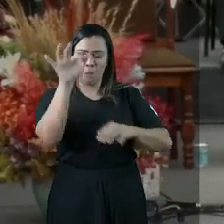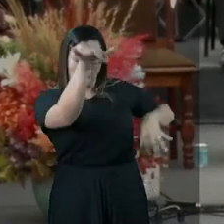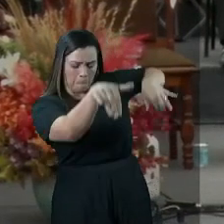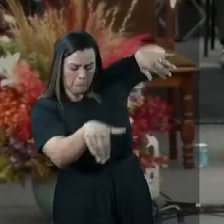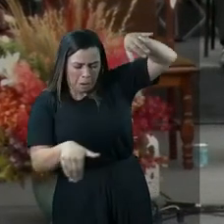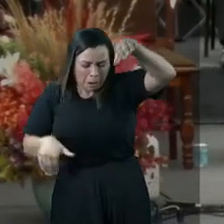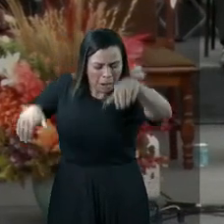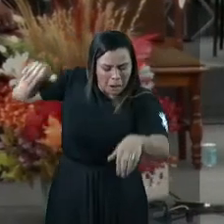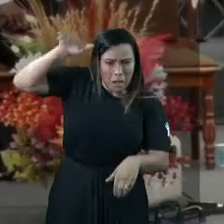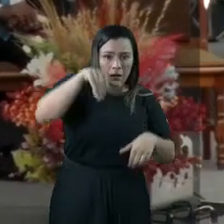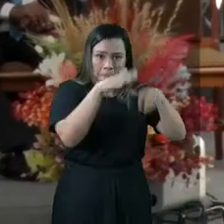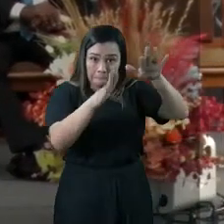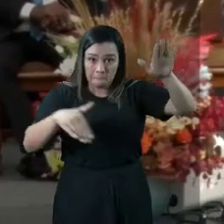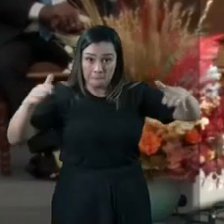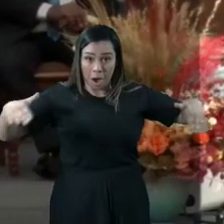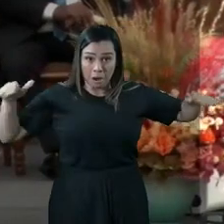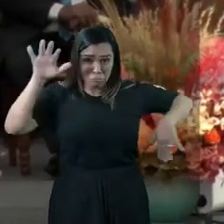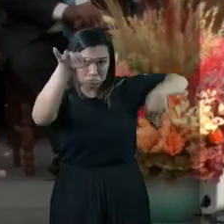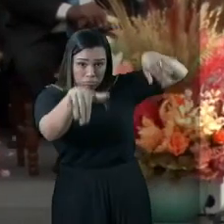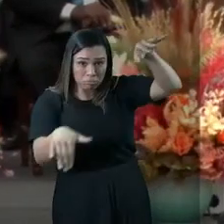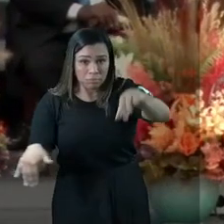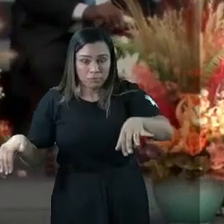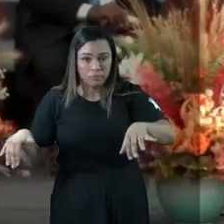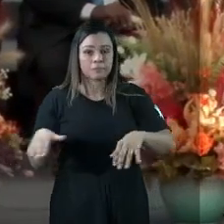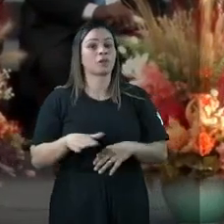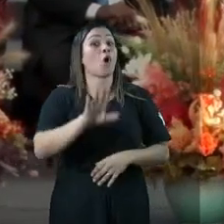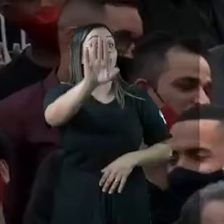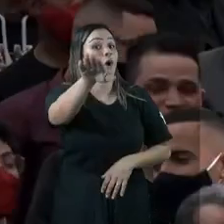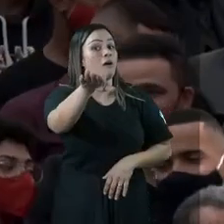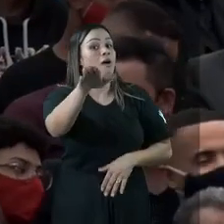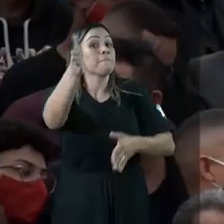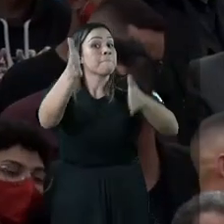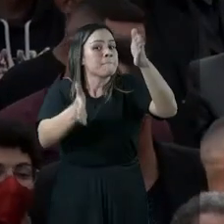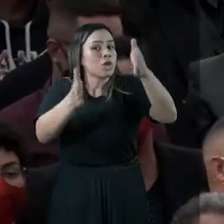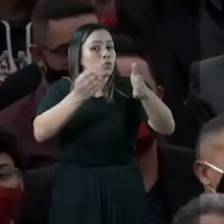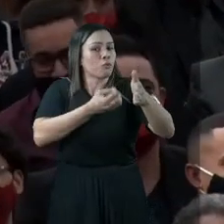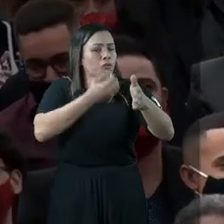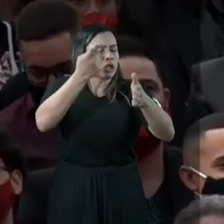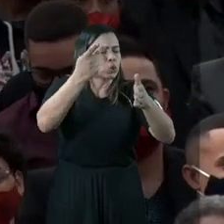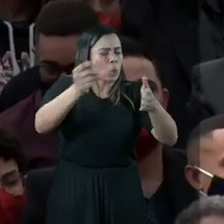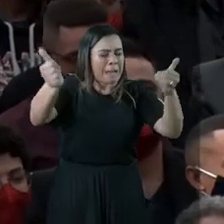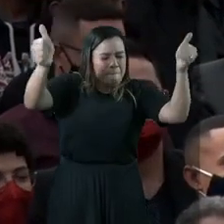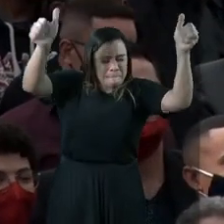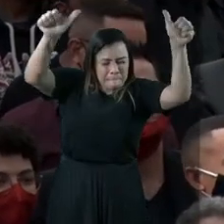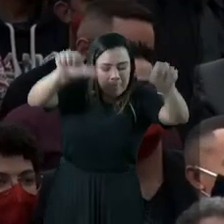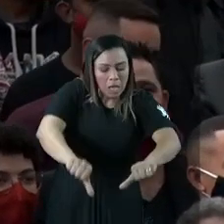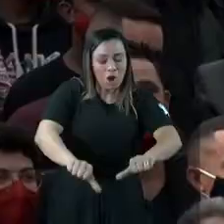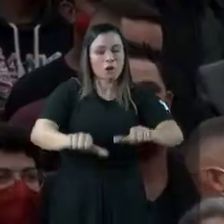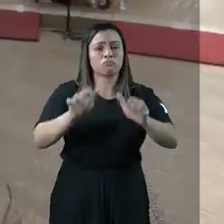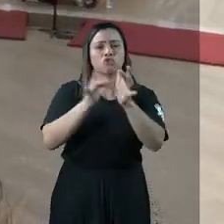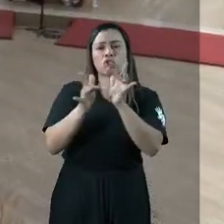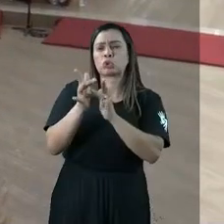Diga para alguém do seu lado, diga assim: no meio da sua pior tempestade, o Rei da Glória não precisa de equipamento